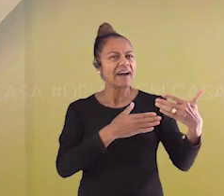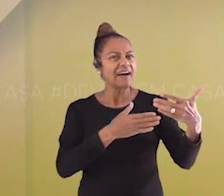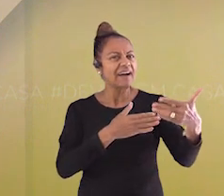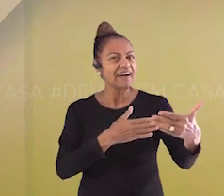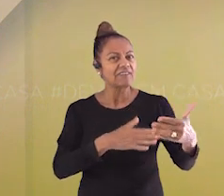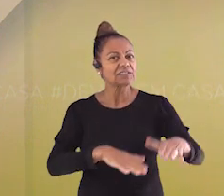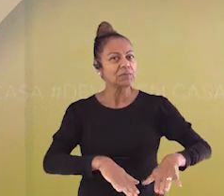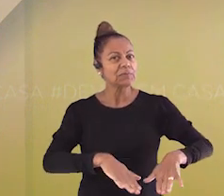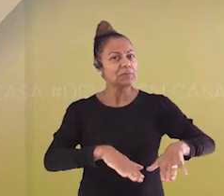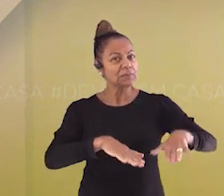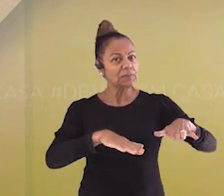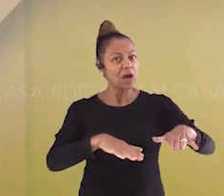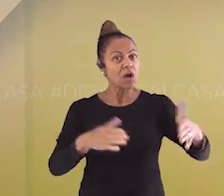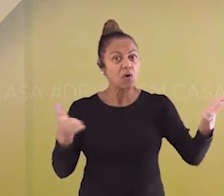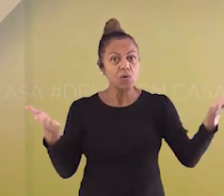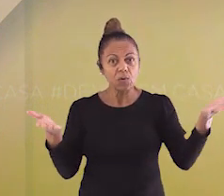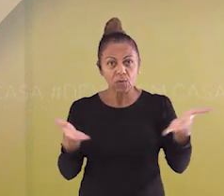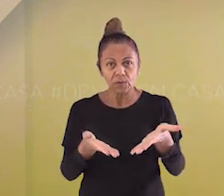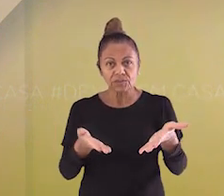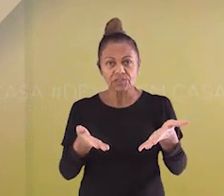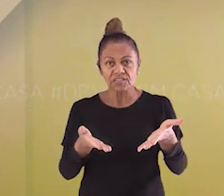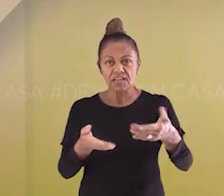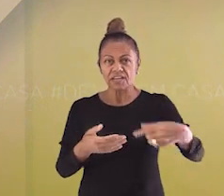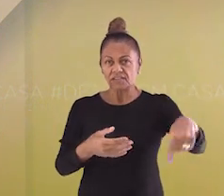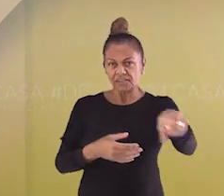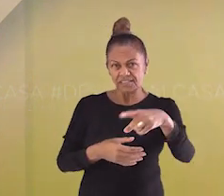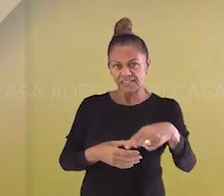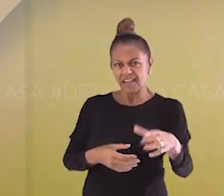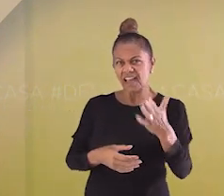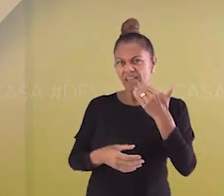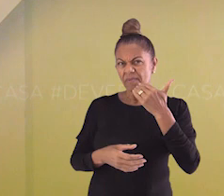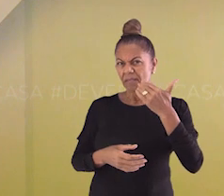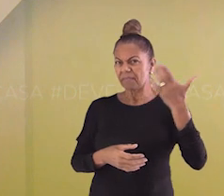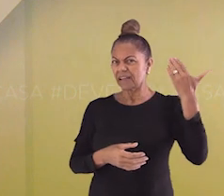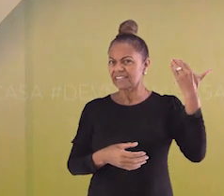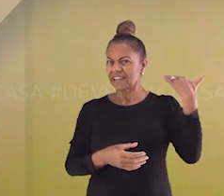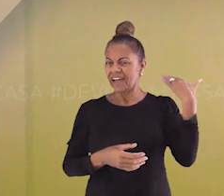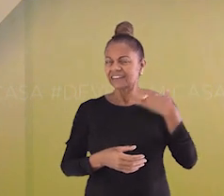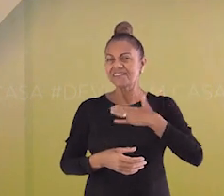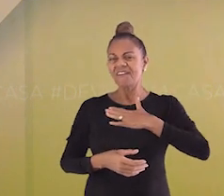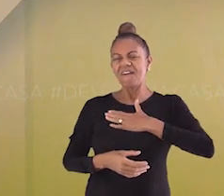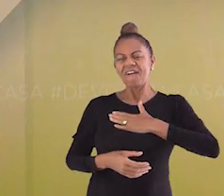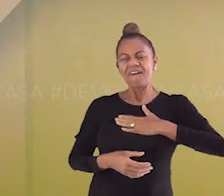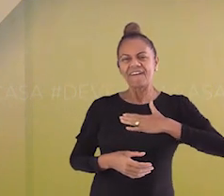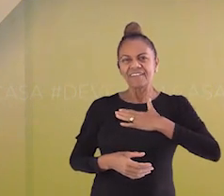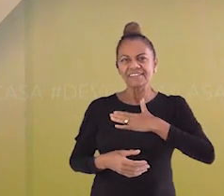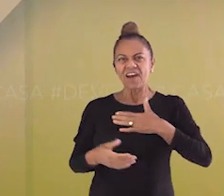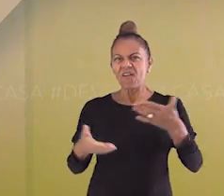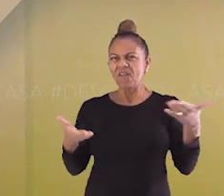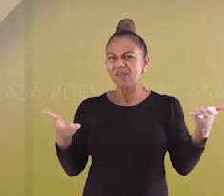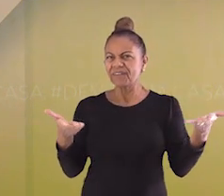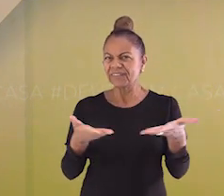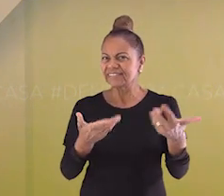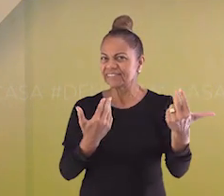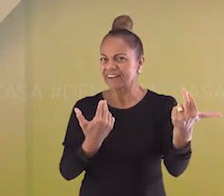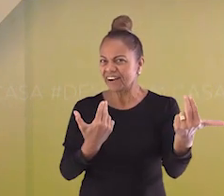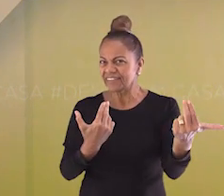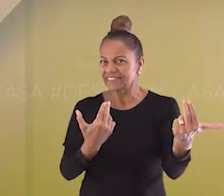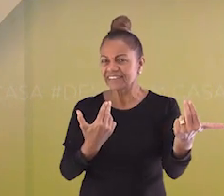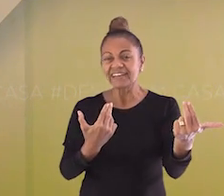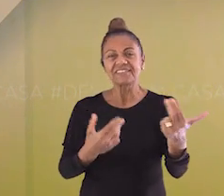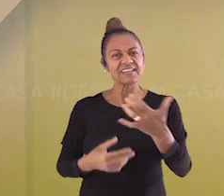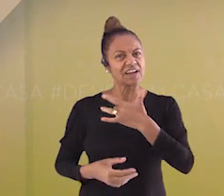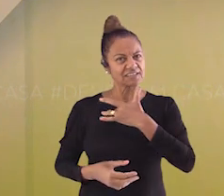se você disse que sim, palmas, tá? Isso porque, quando a gente é menor, é muito comum que a